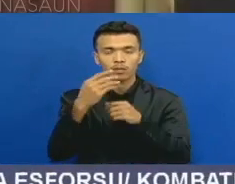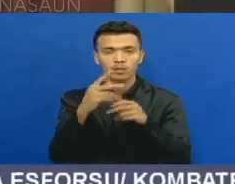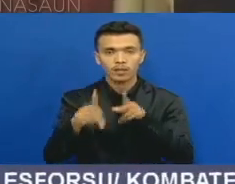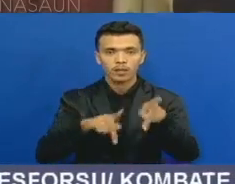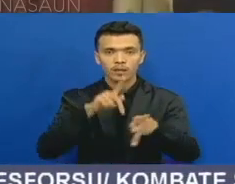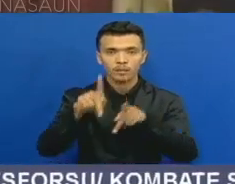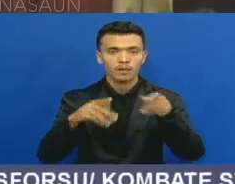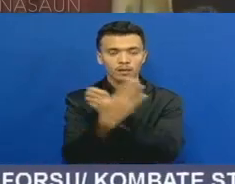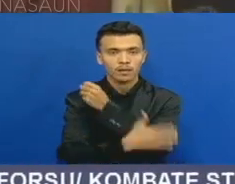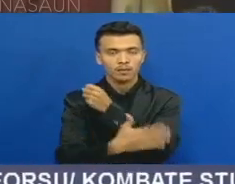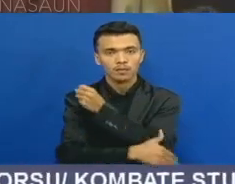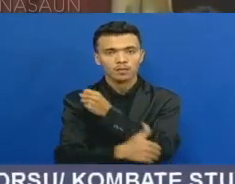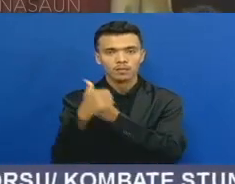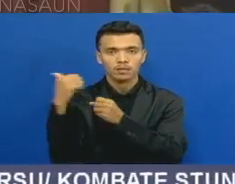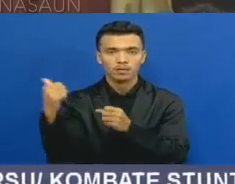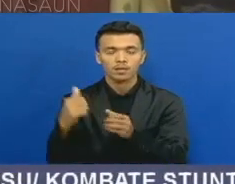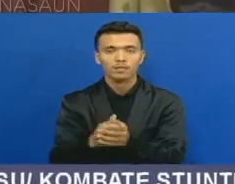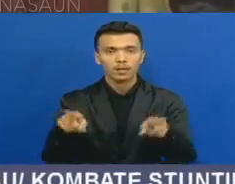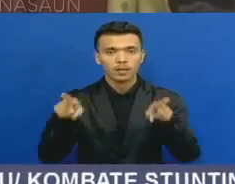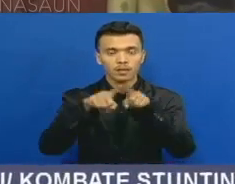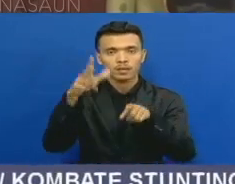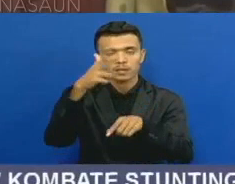e a nacionalidade indonesiana.